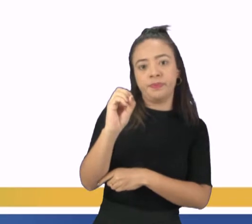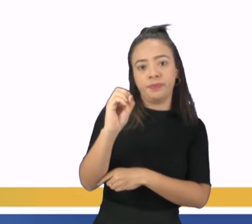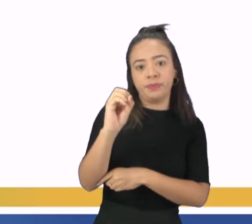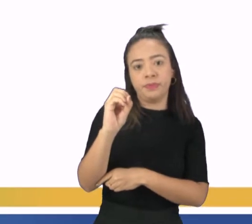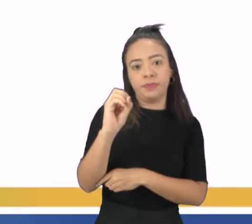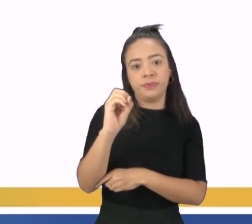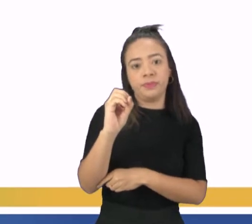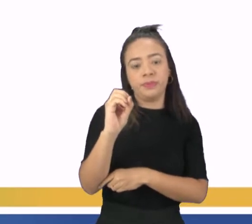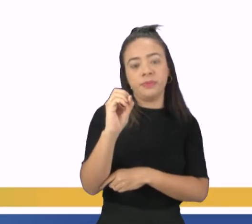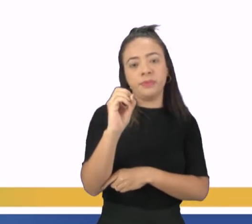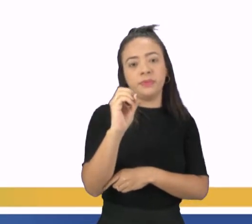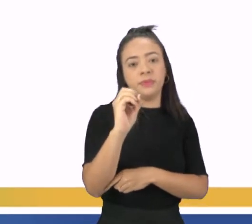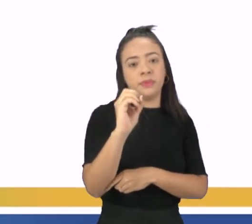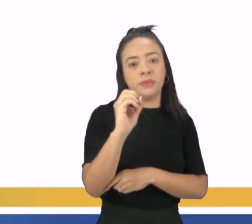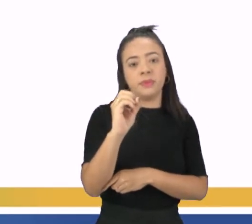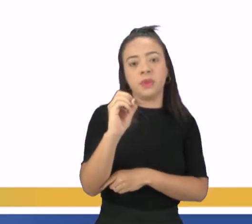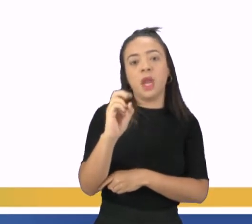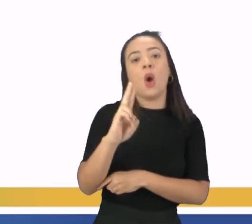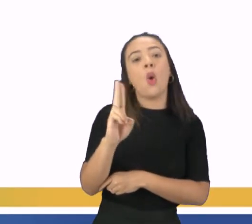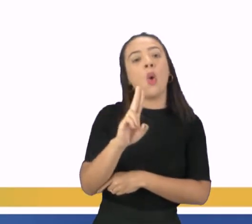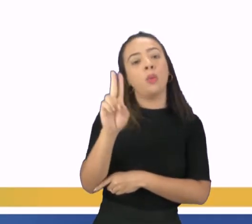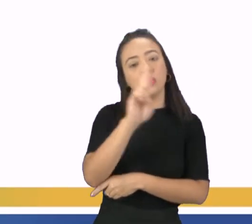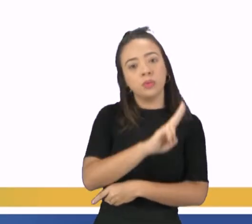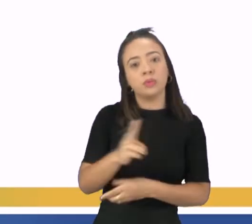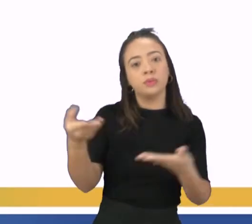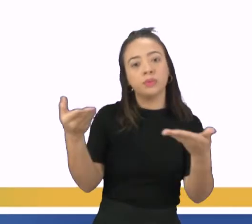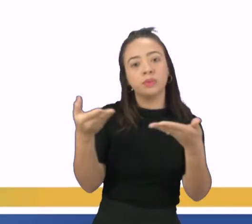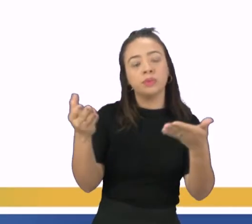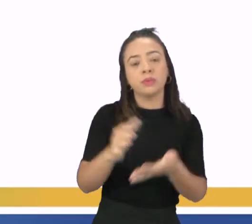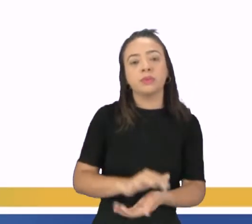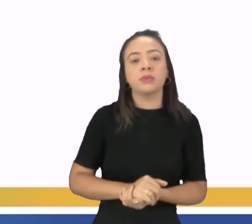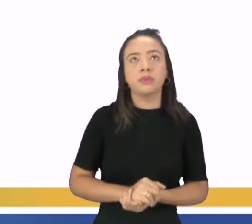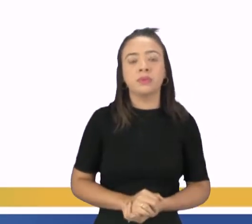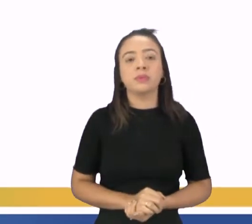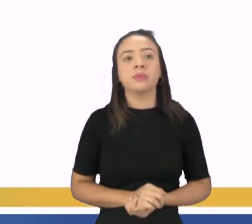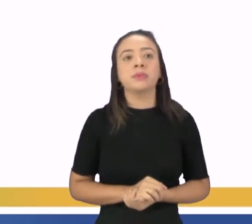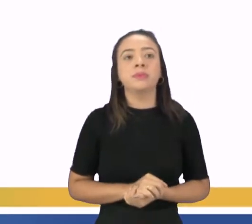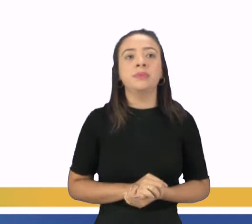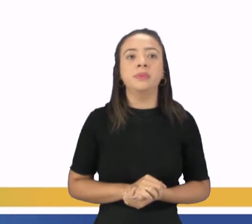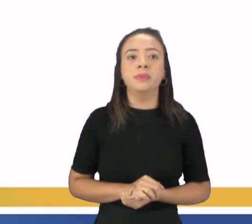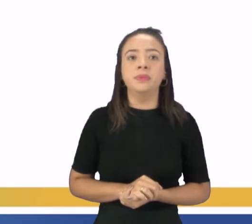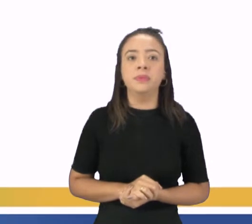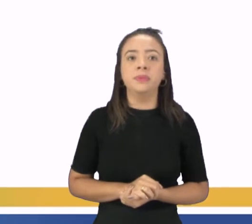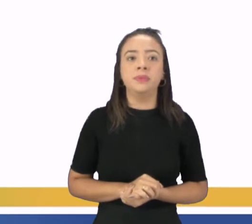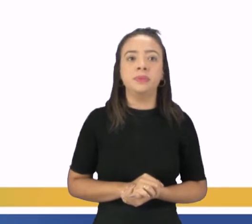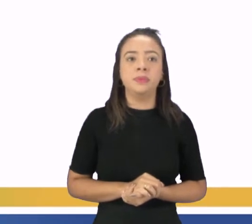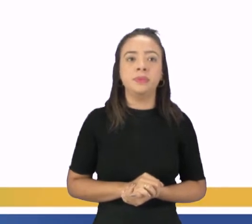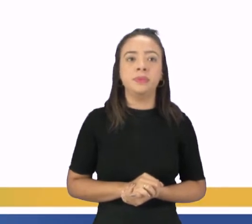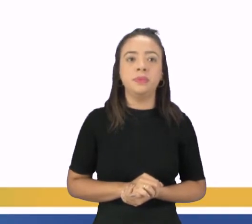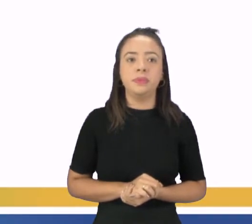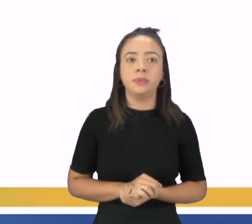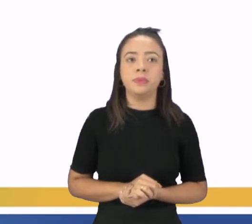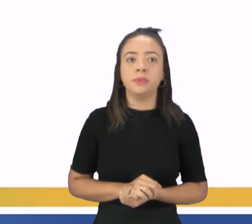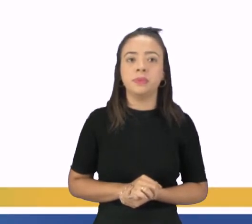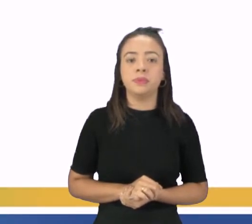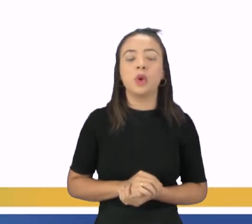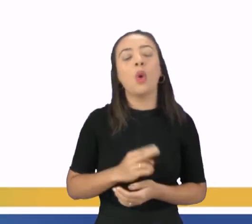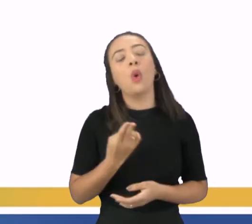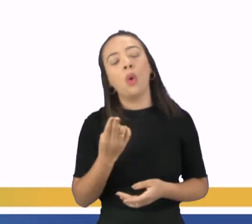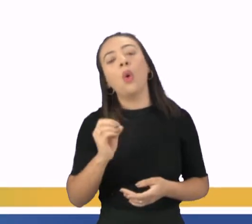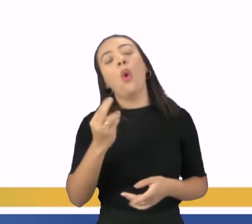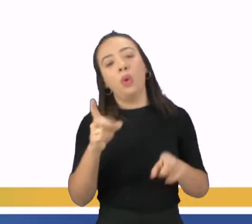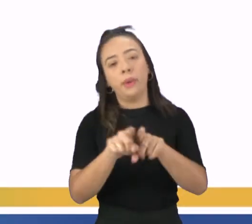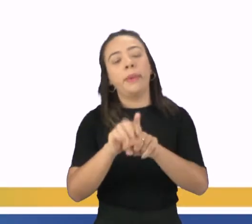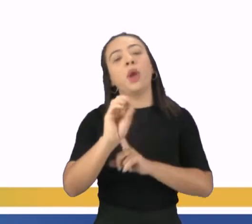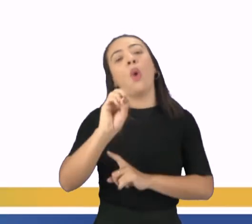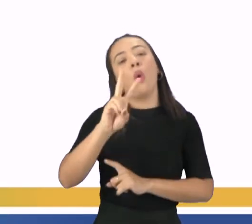de óvulo, né? Mas esse nome não é ali muito correto, tá? O nome certo é ovócito, tá? Chamem de ovócito. Ovócito ou ovo, tá? Mas ovócito é o